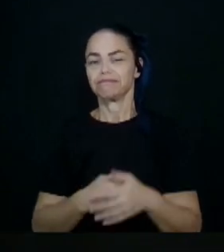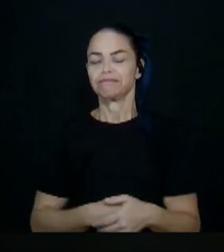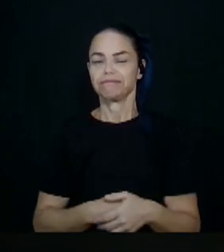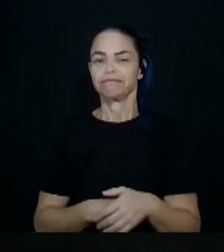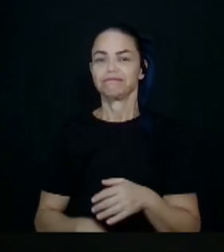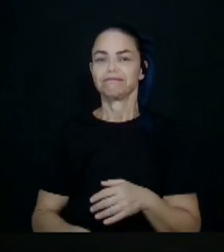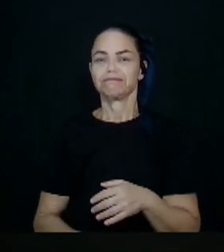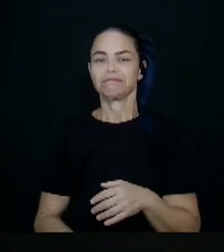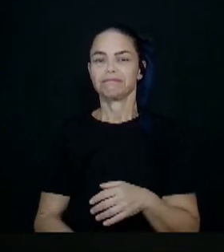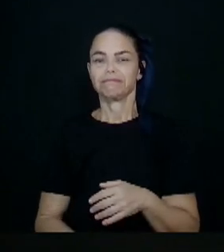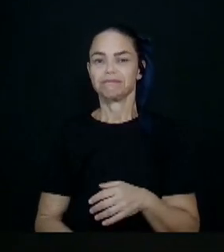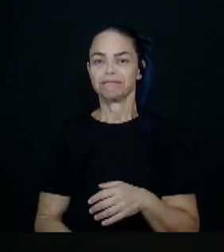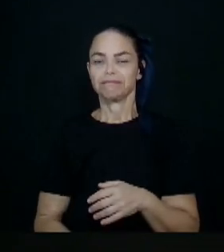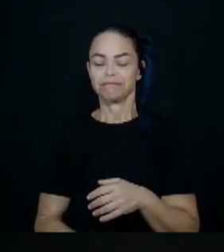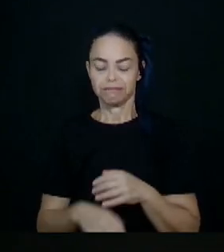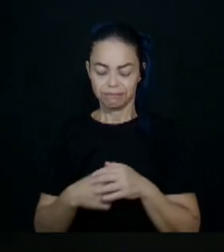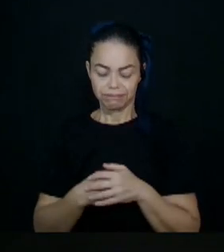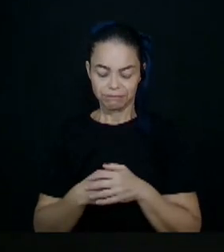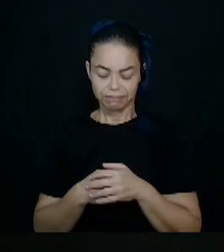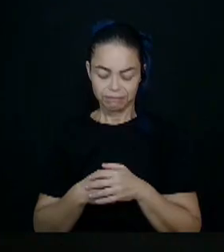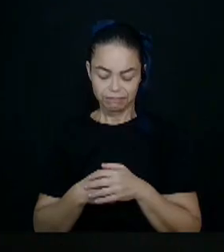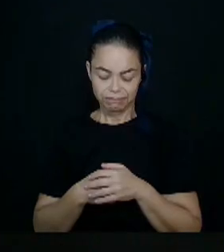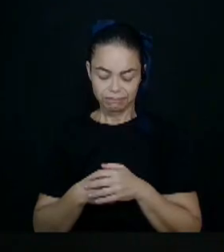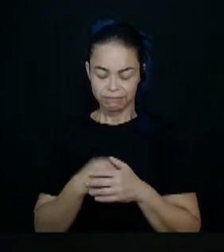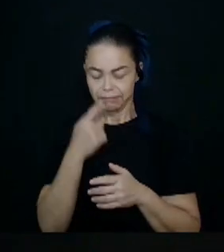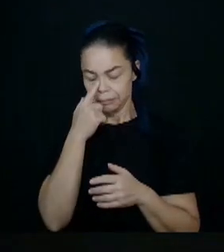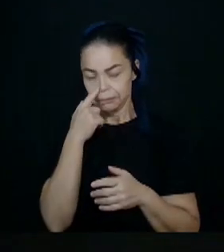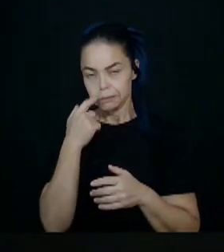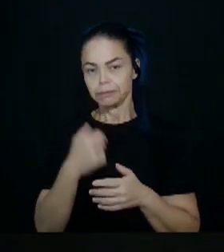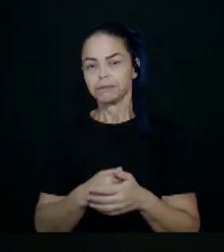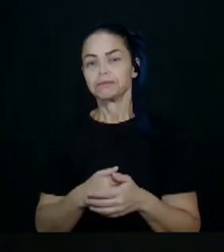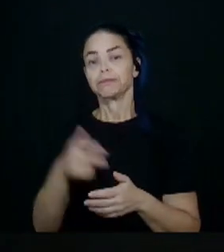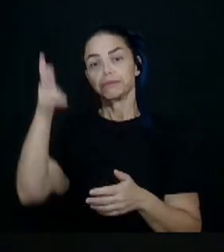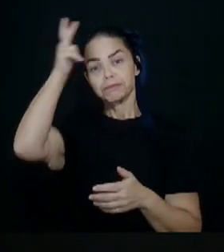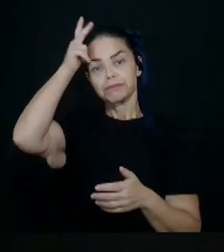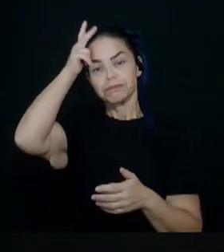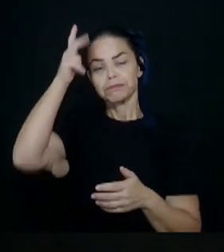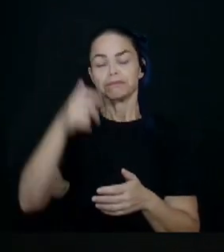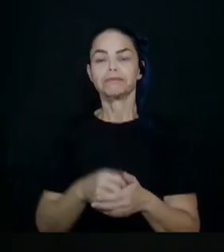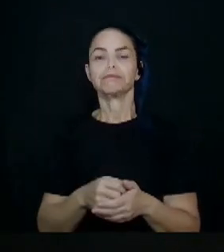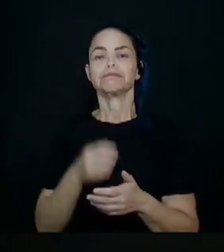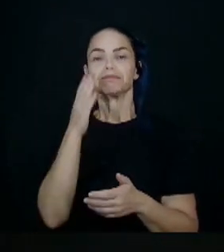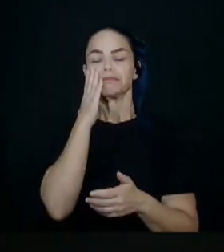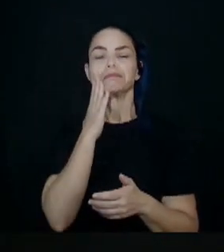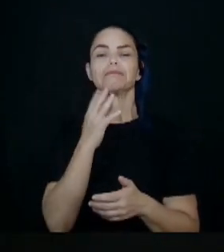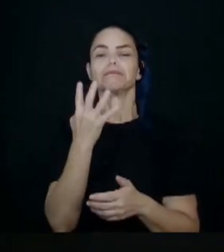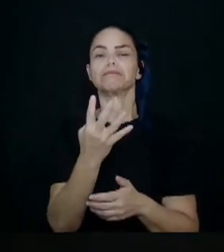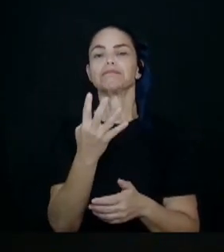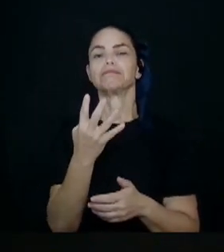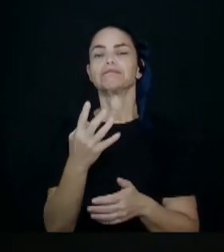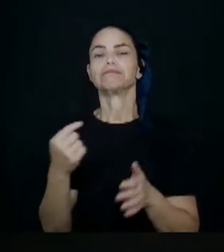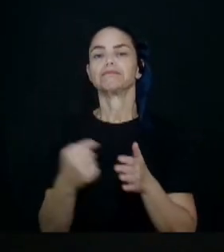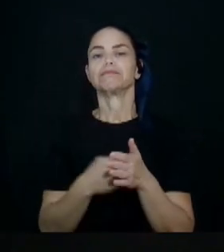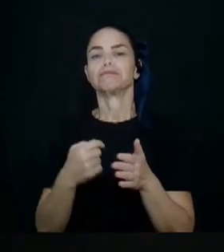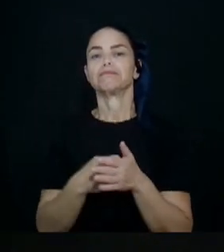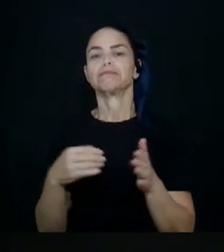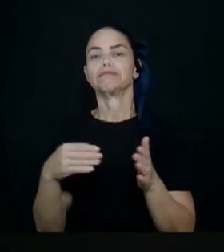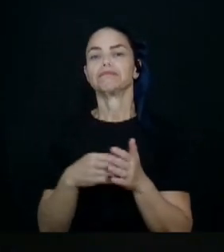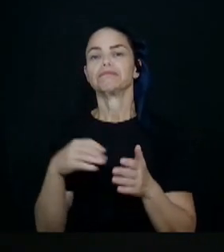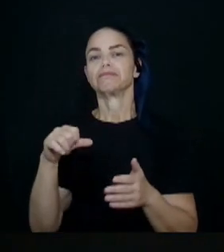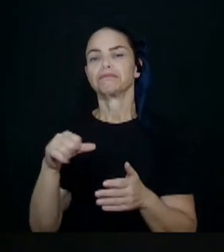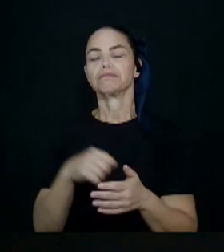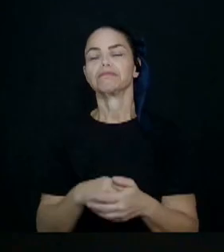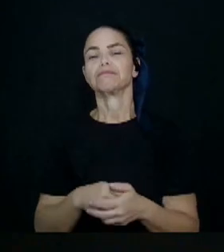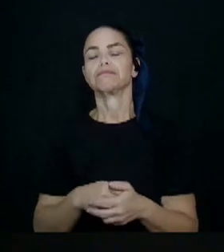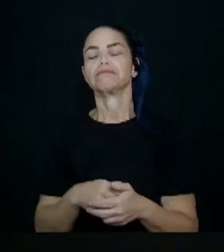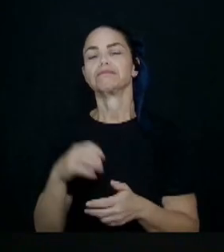é que está conosco aí do outro lado. A produção está me avisando aqui, acho que dá 4 perguntas para cada um até as 9 da manhã, né? Vamos lá. Camila Duarte,